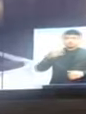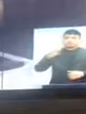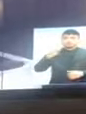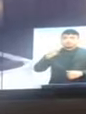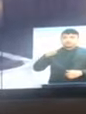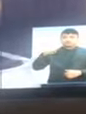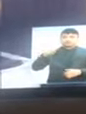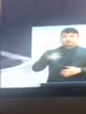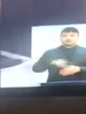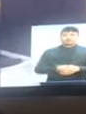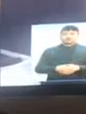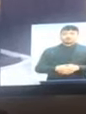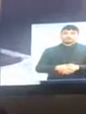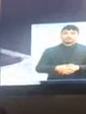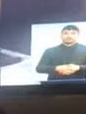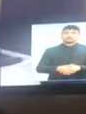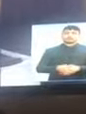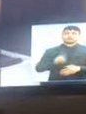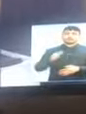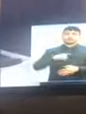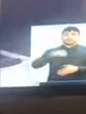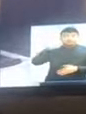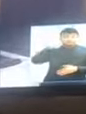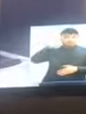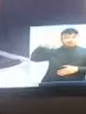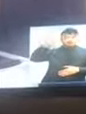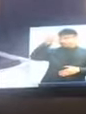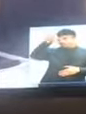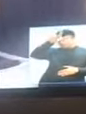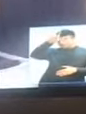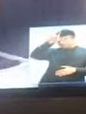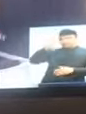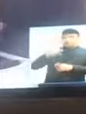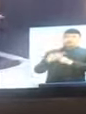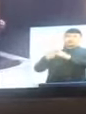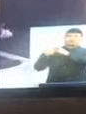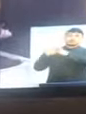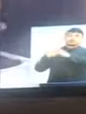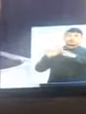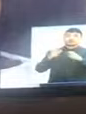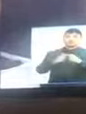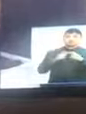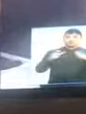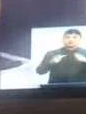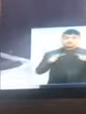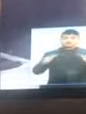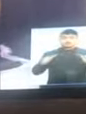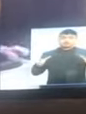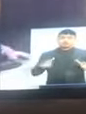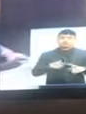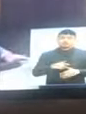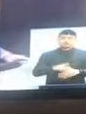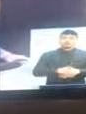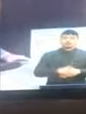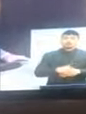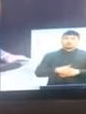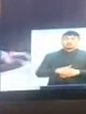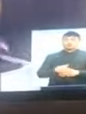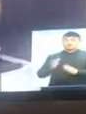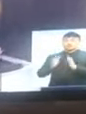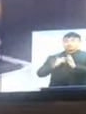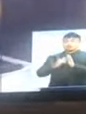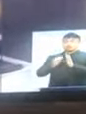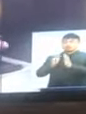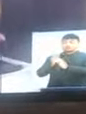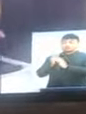O prefeito Edson Sá, ele foi o principal líder responsável pela emancipação do município de Eusébio em